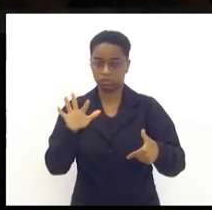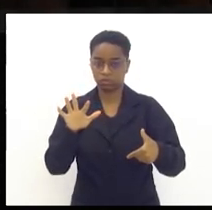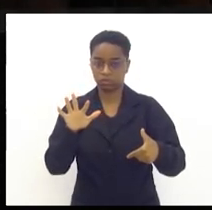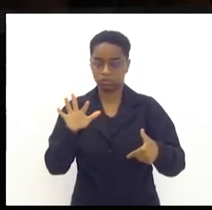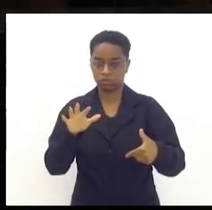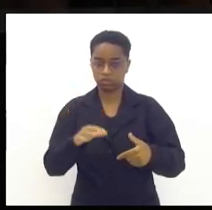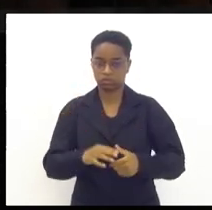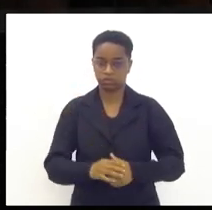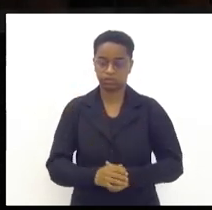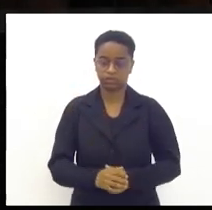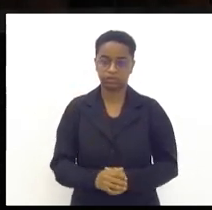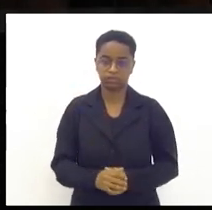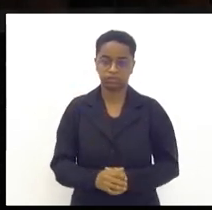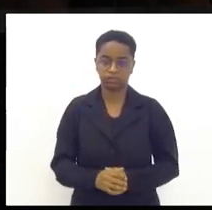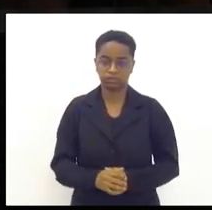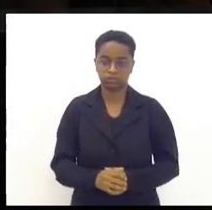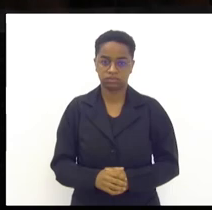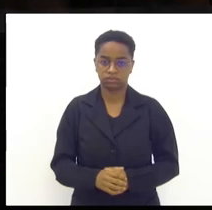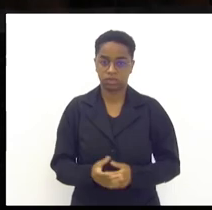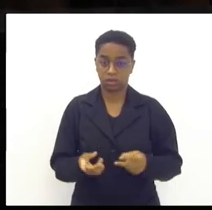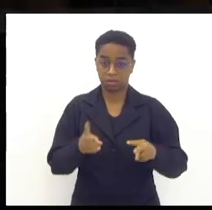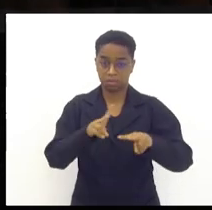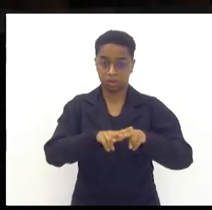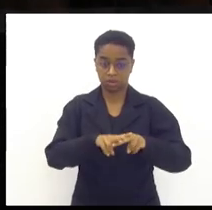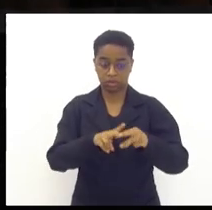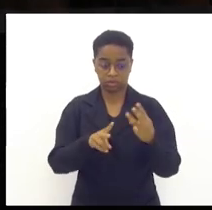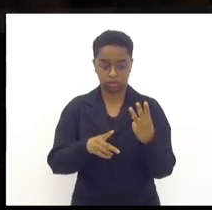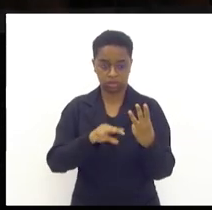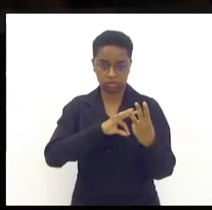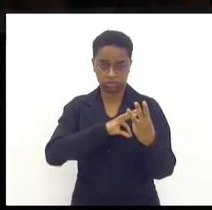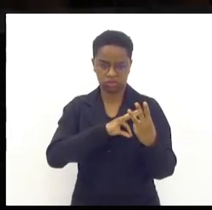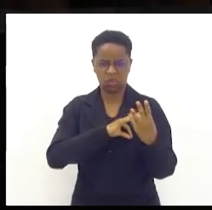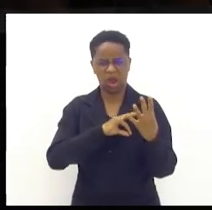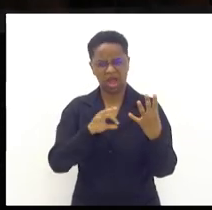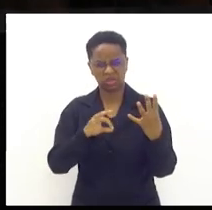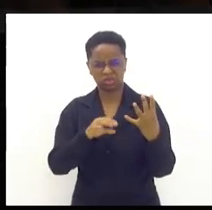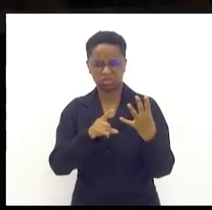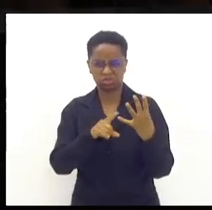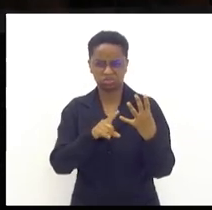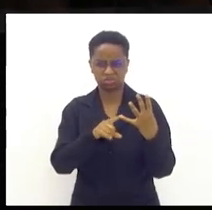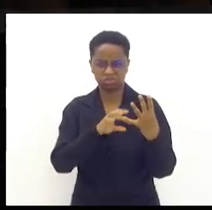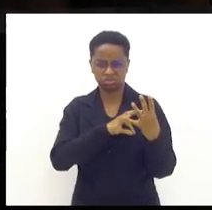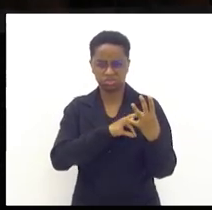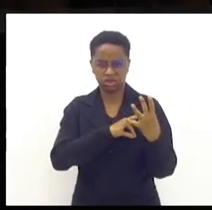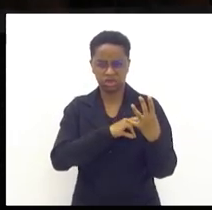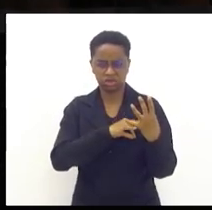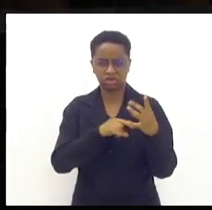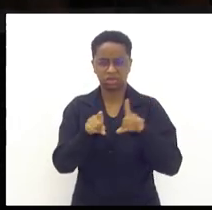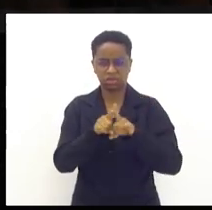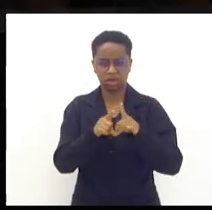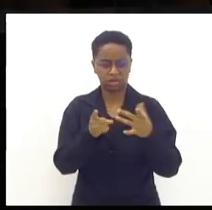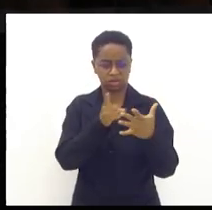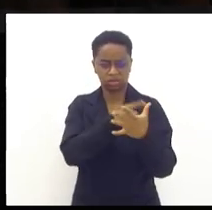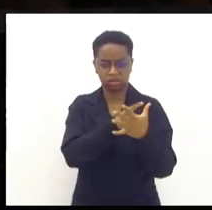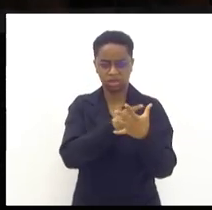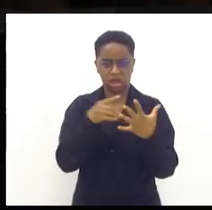prendendo três policiais, não sei, quatro policiais e mais um advogado.